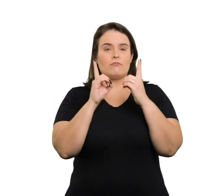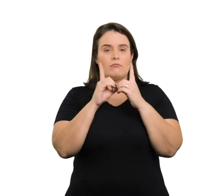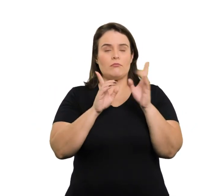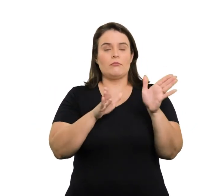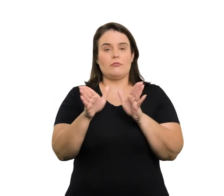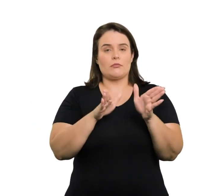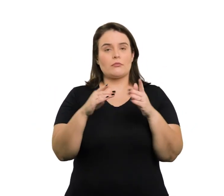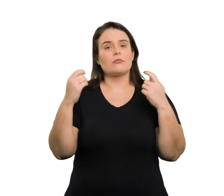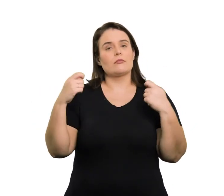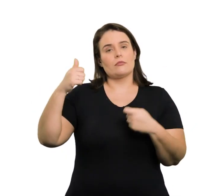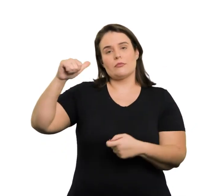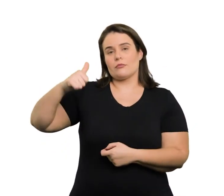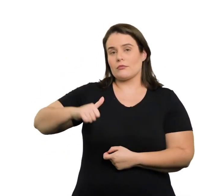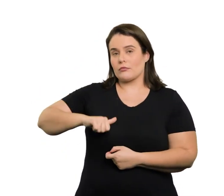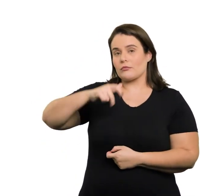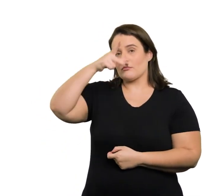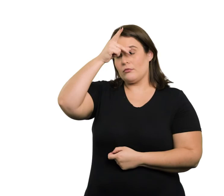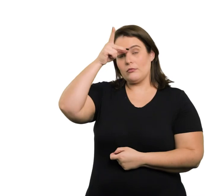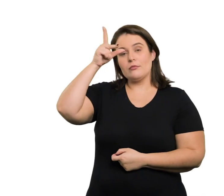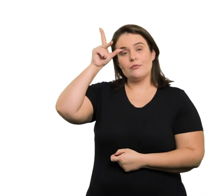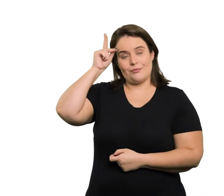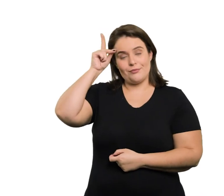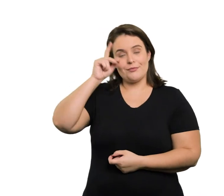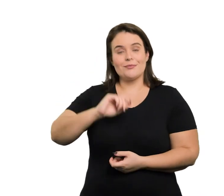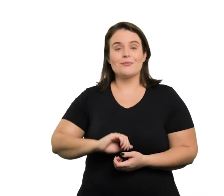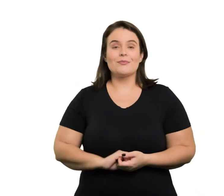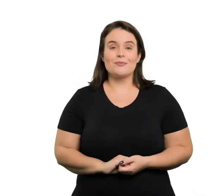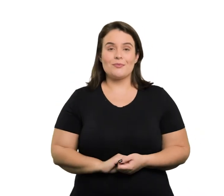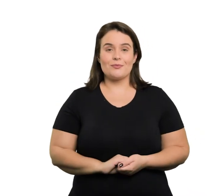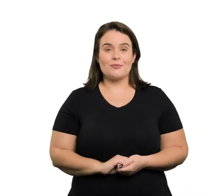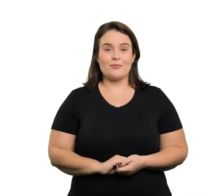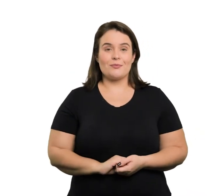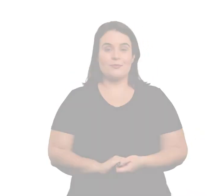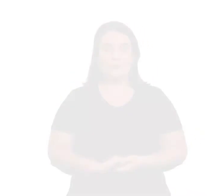de acessibilidade mediante análise dos órgãos municipais competentes.